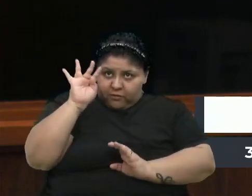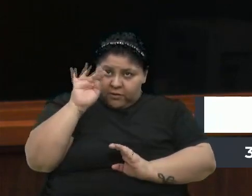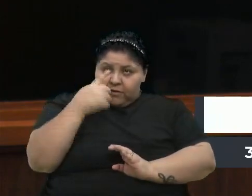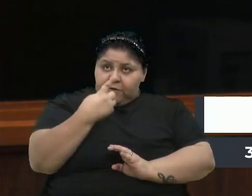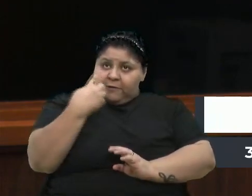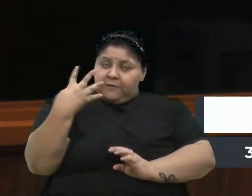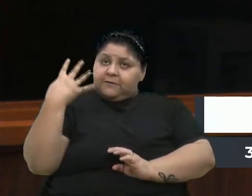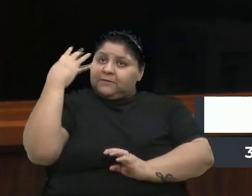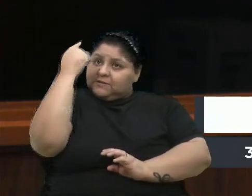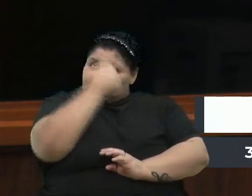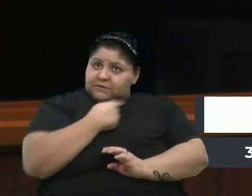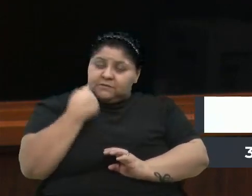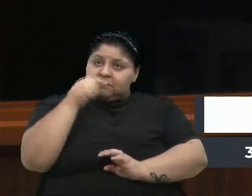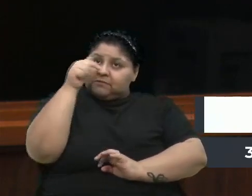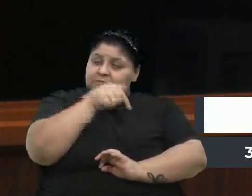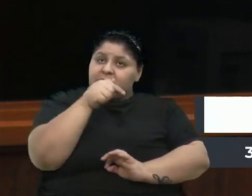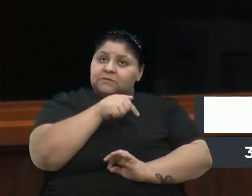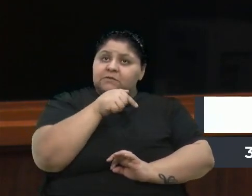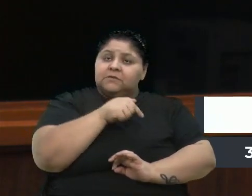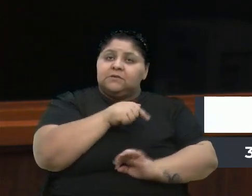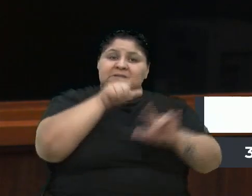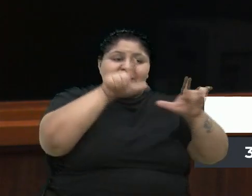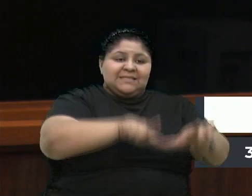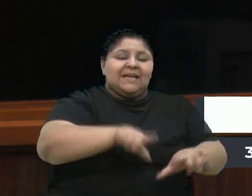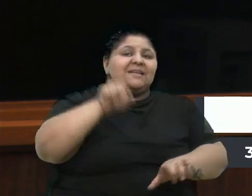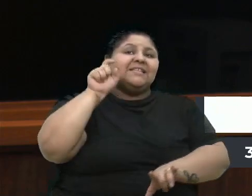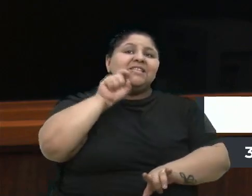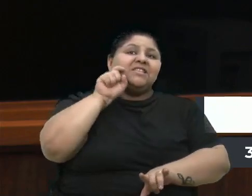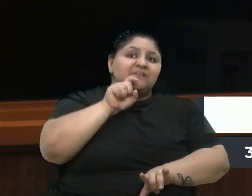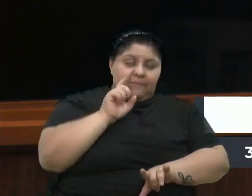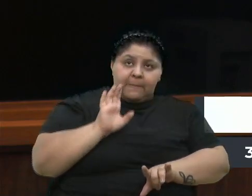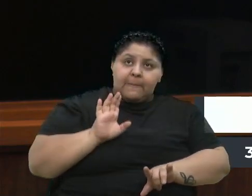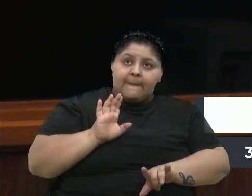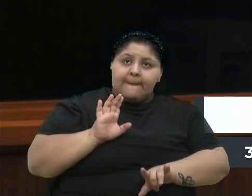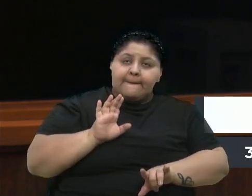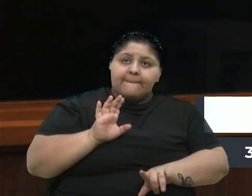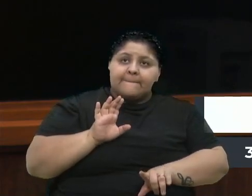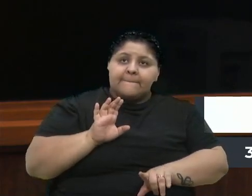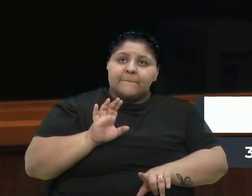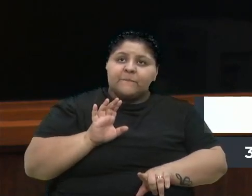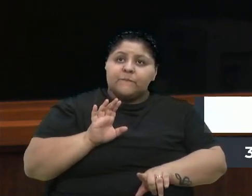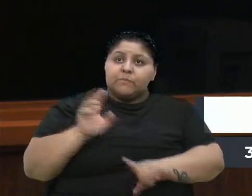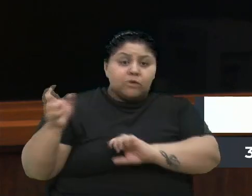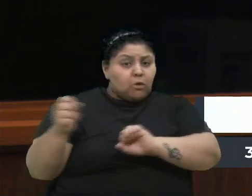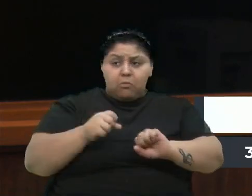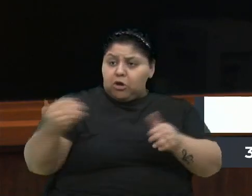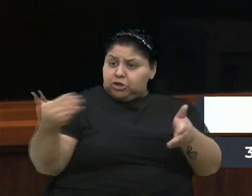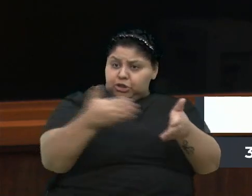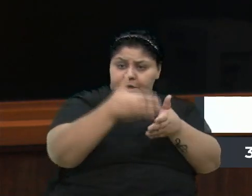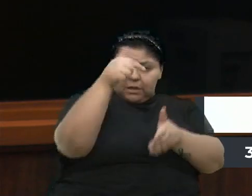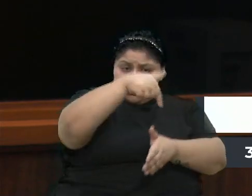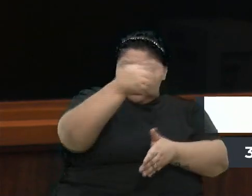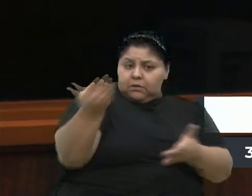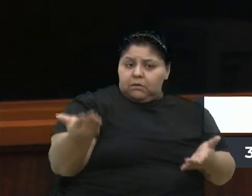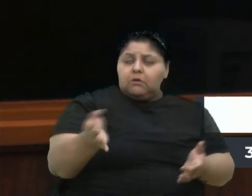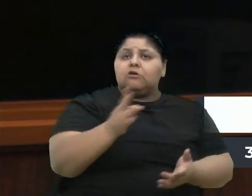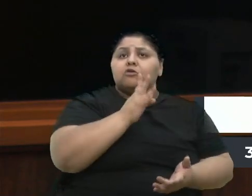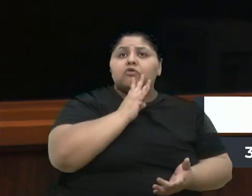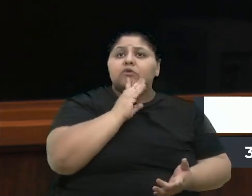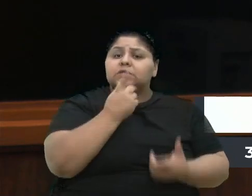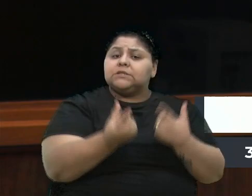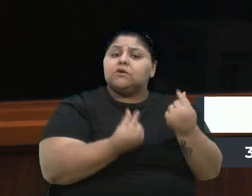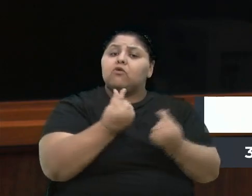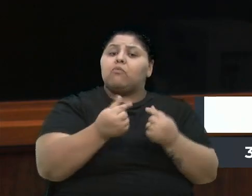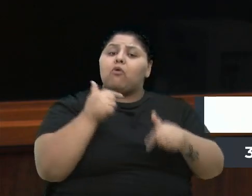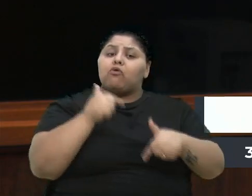14 horas, aqui na sala da GNPTF, sala GNPTF. Pode vir aqui dar uma passadinha, conhecer um pouco o trabalho